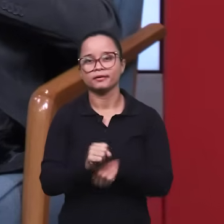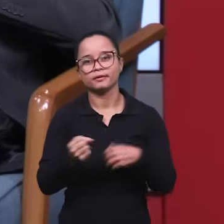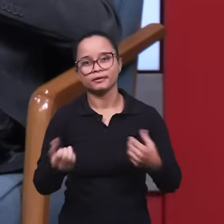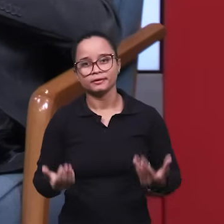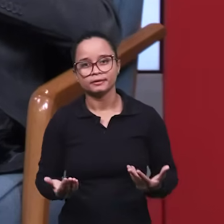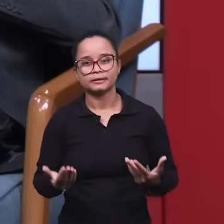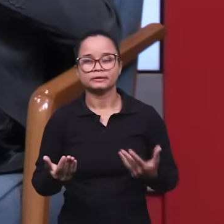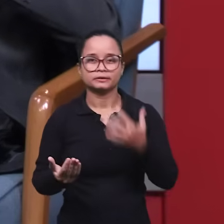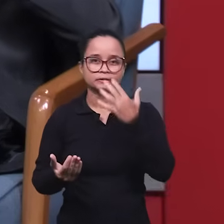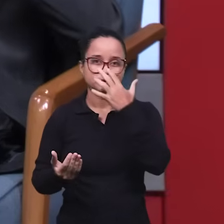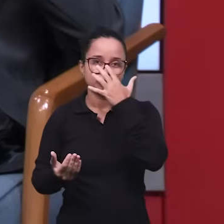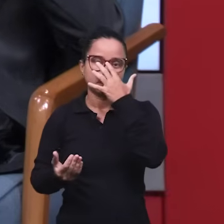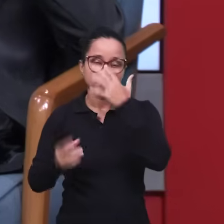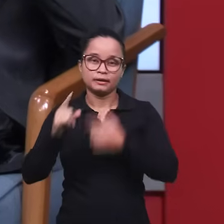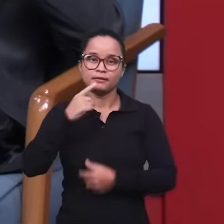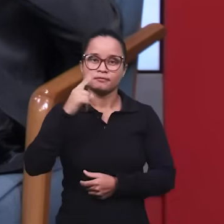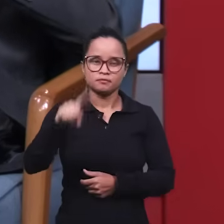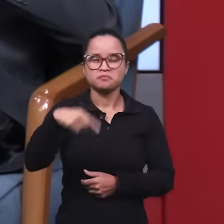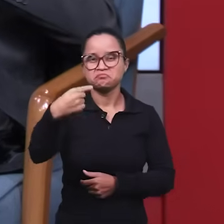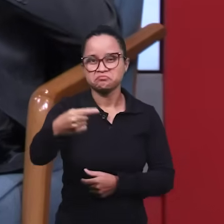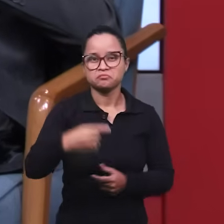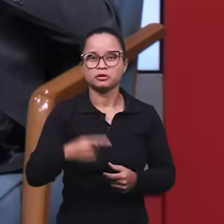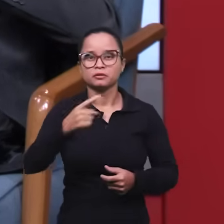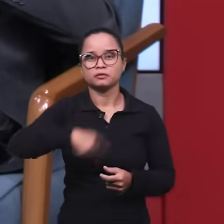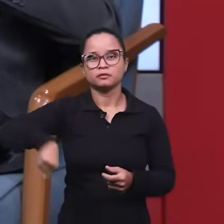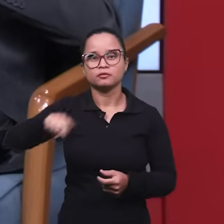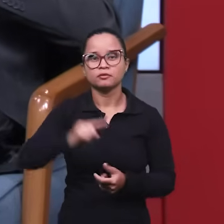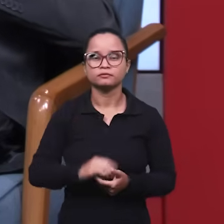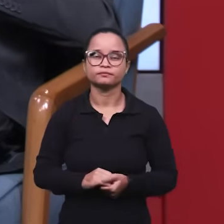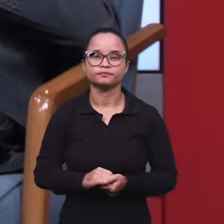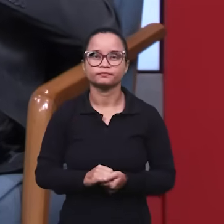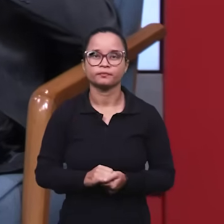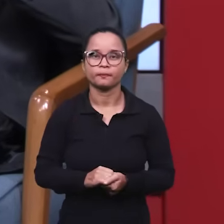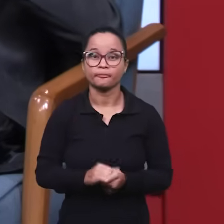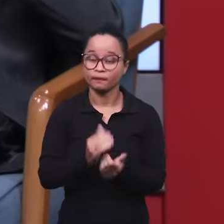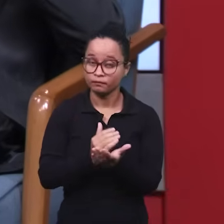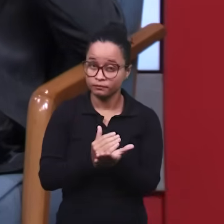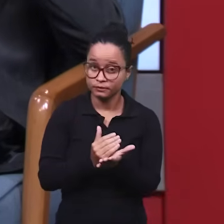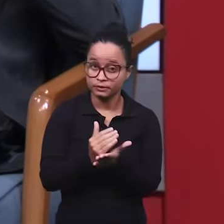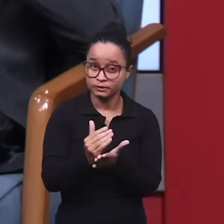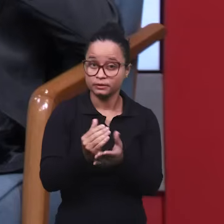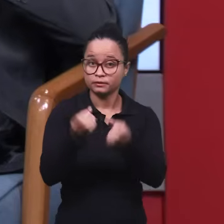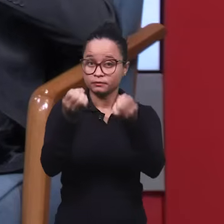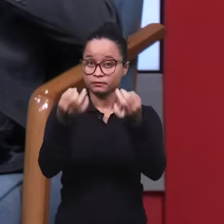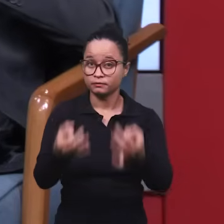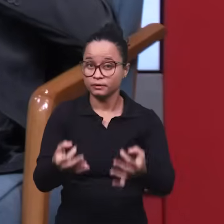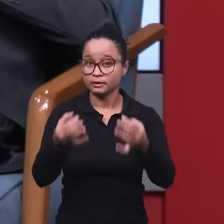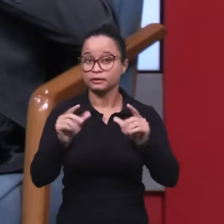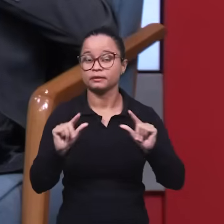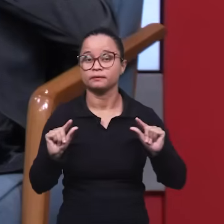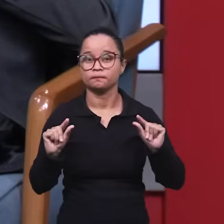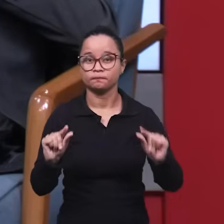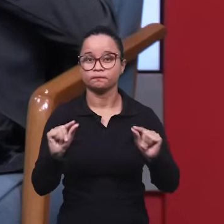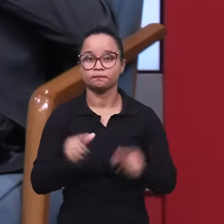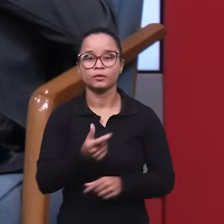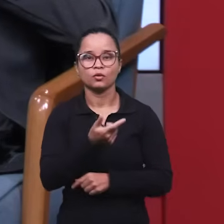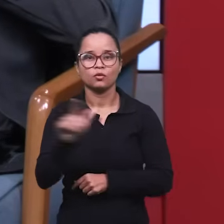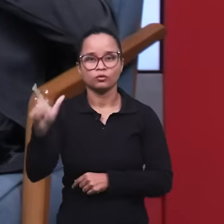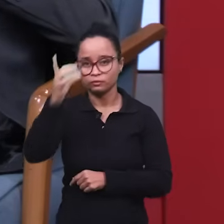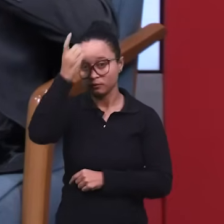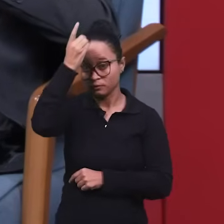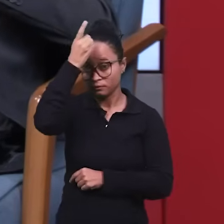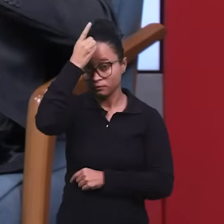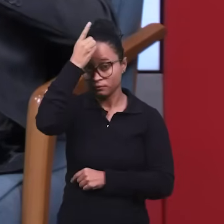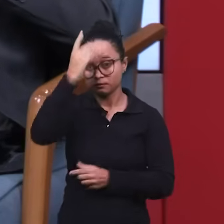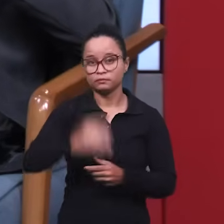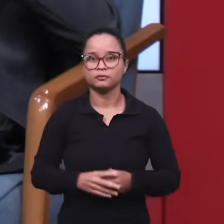aqui e na próxima semana nós vamos começar a falar sobre